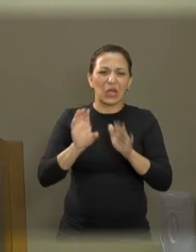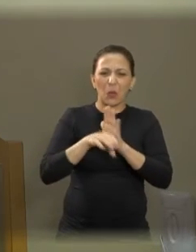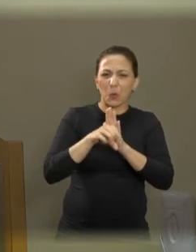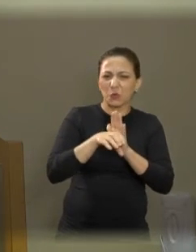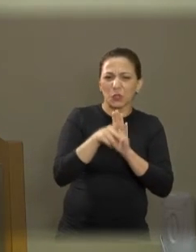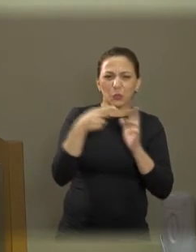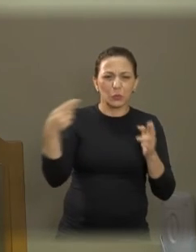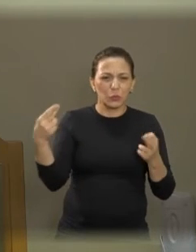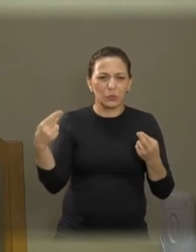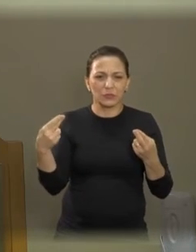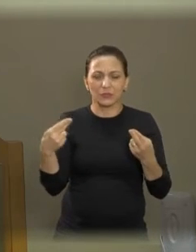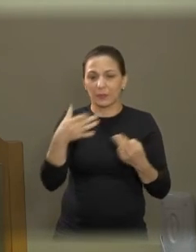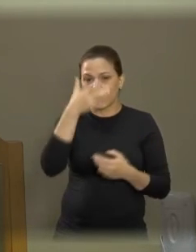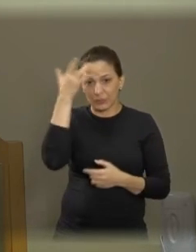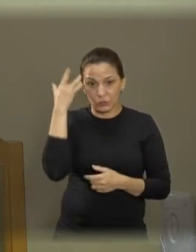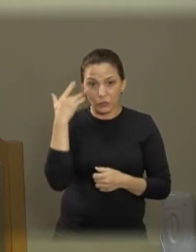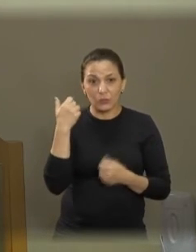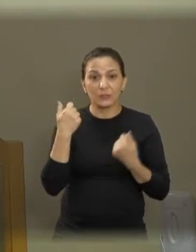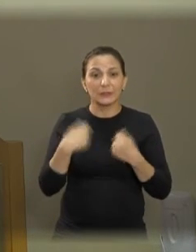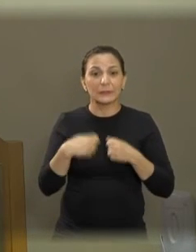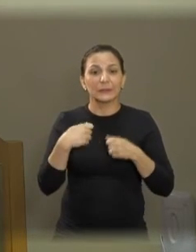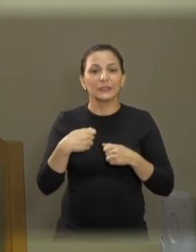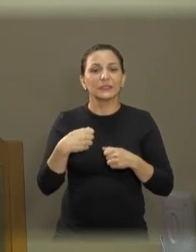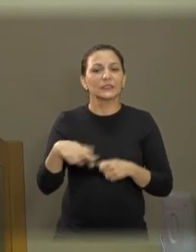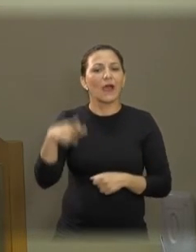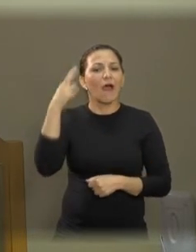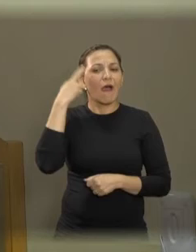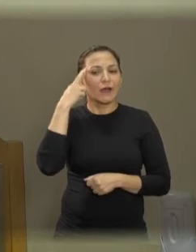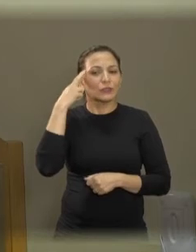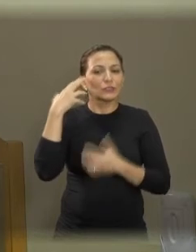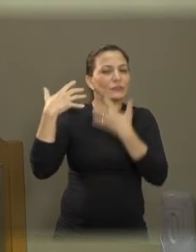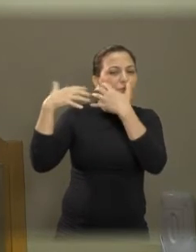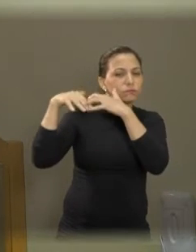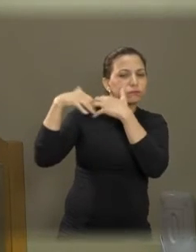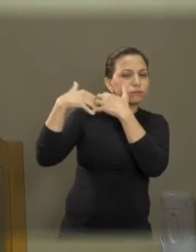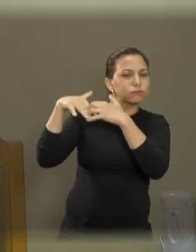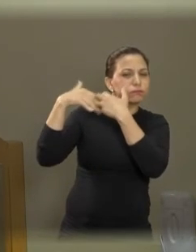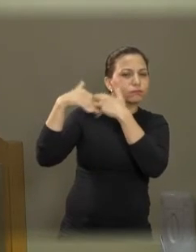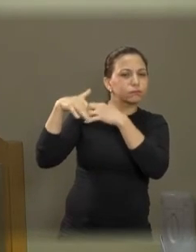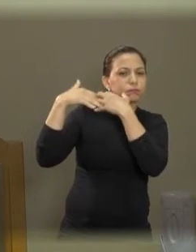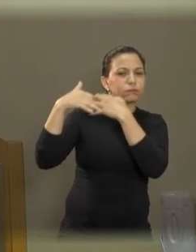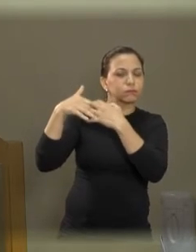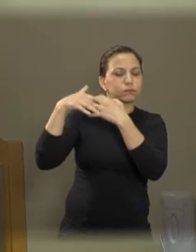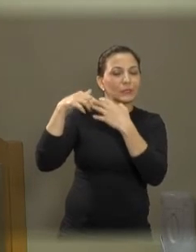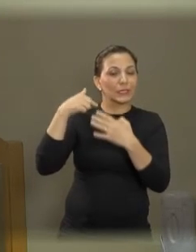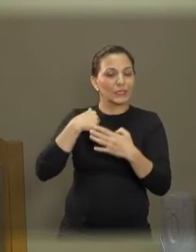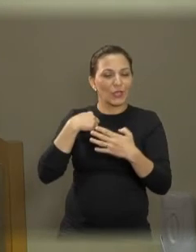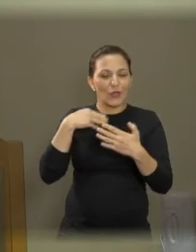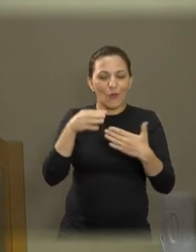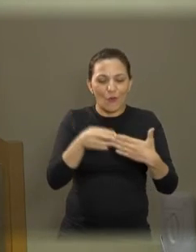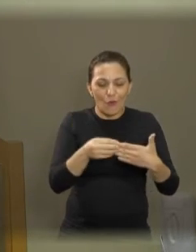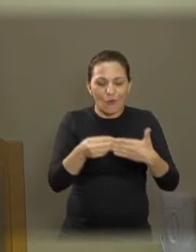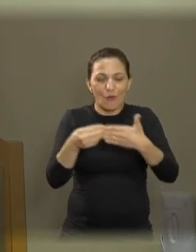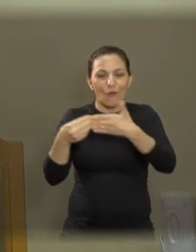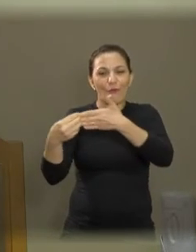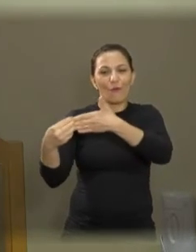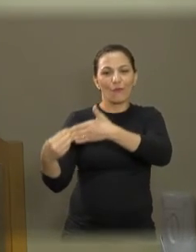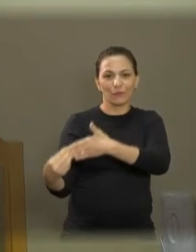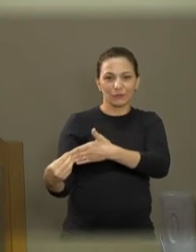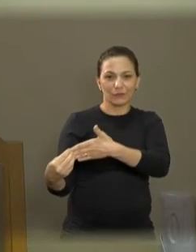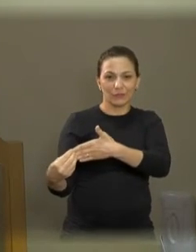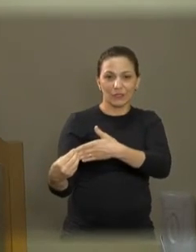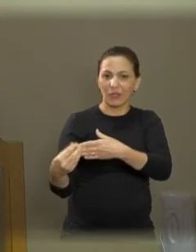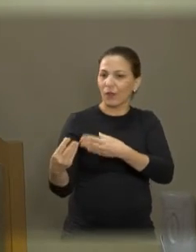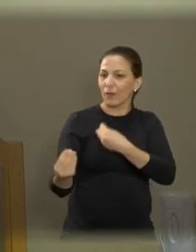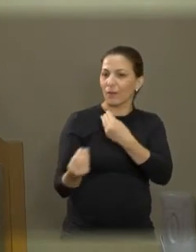As pessoas precisam acompanhar o raciocínio e eu preciso ser um condutor. Foi esse o meu pensamento.